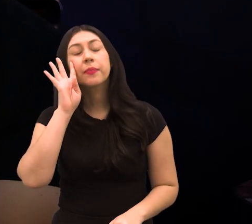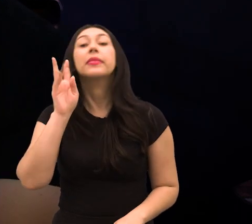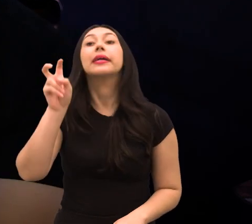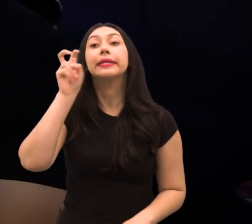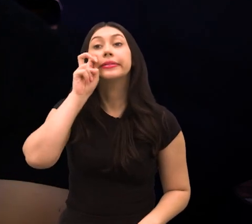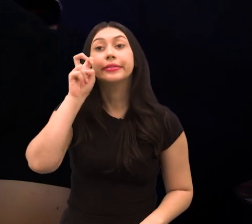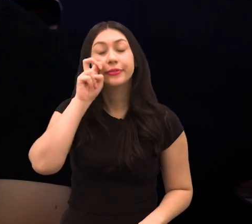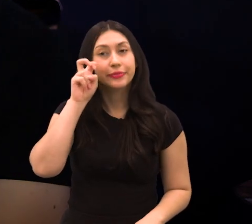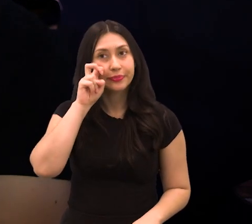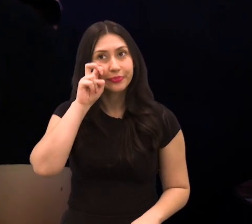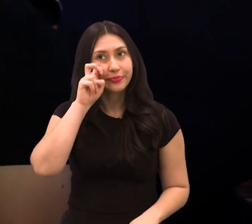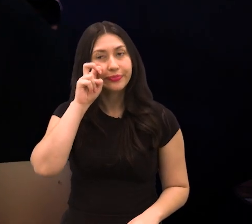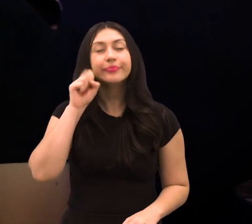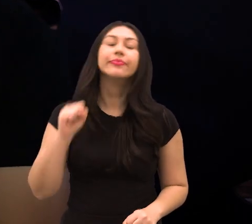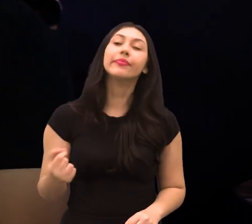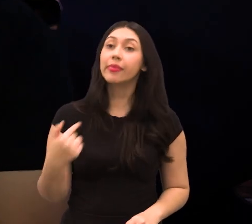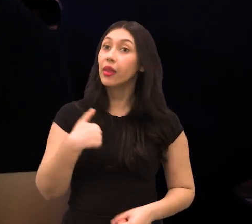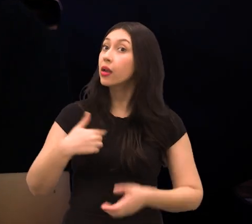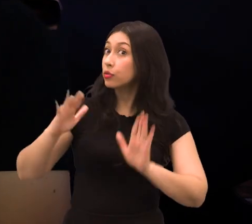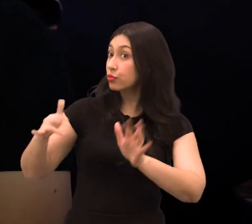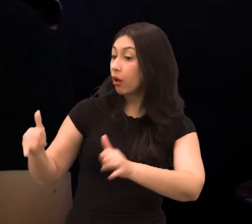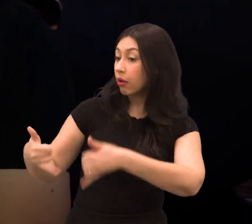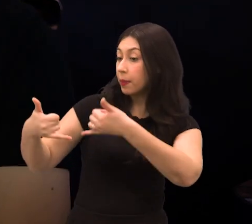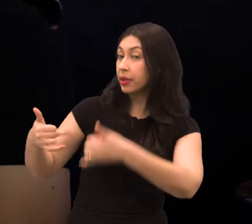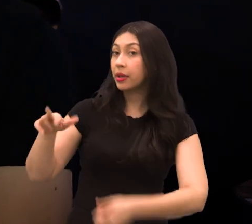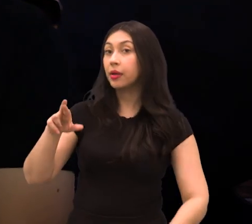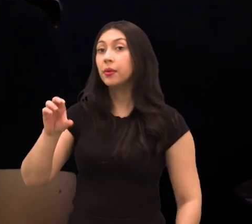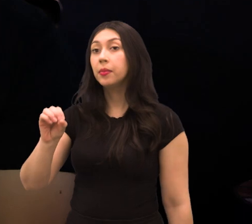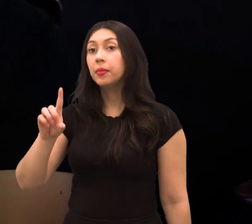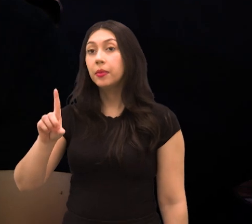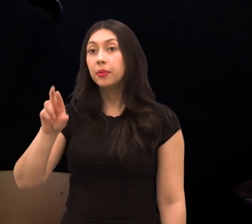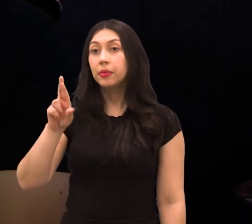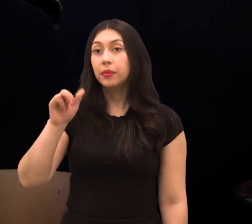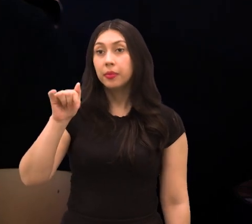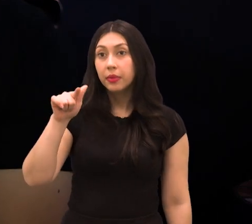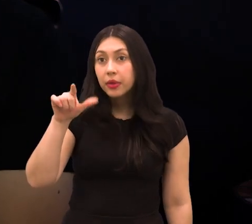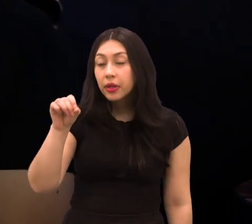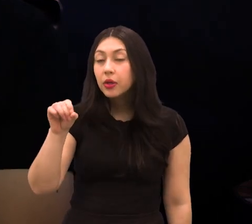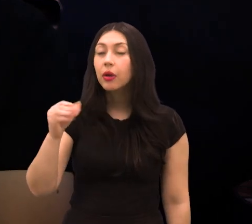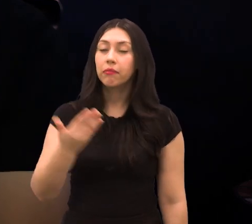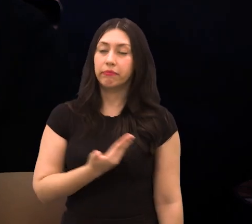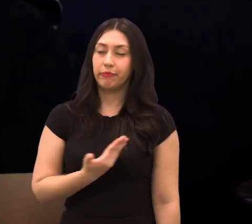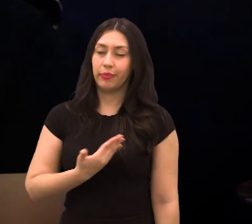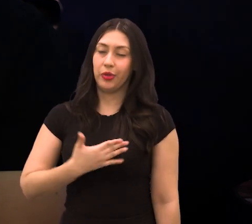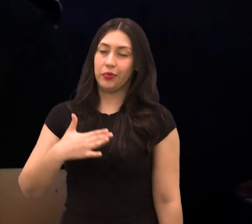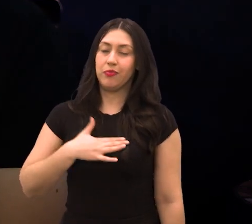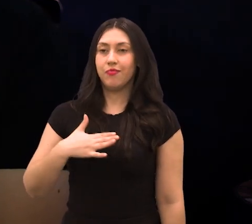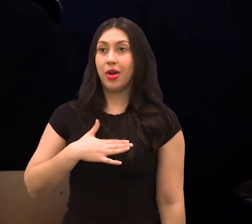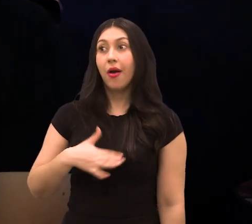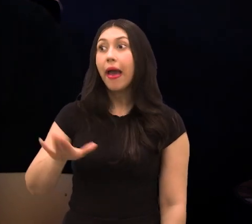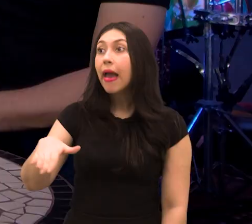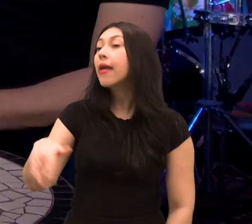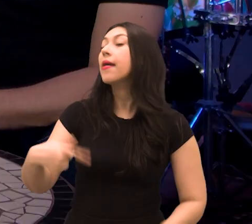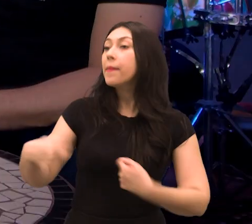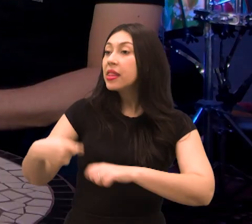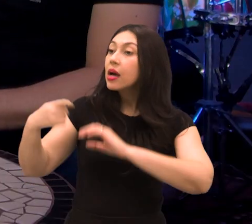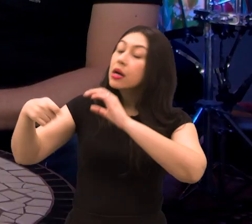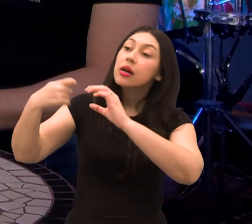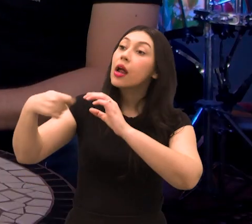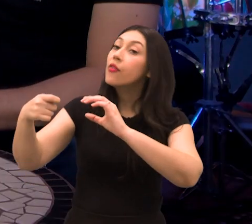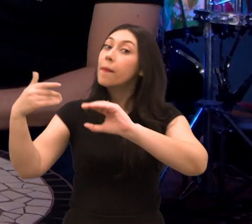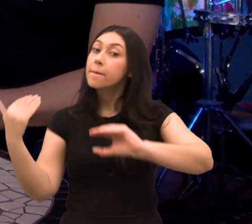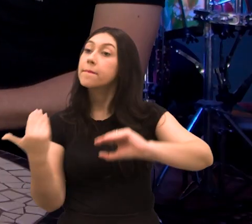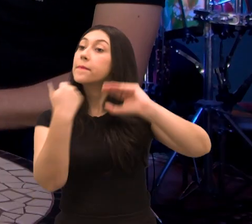quarta-feira, quinta-feira. Eu já liguei pro Rodrigo Mazieiro, que é um amigo, parceiro meu musical. Cara, precisamos gravar